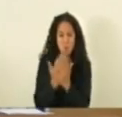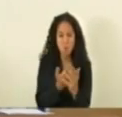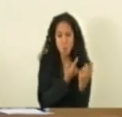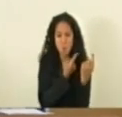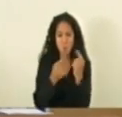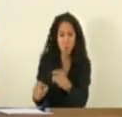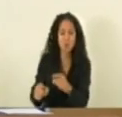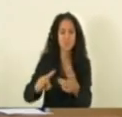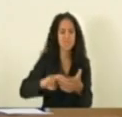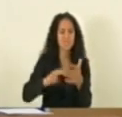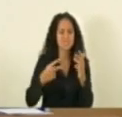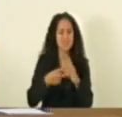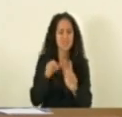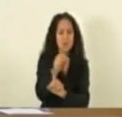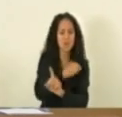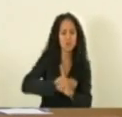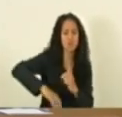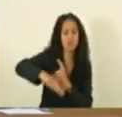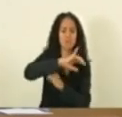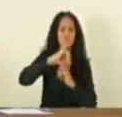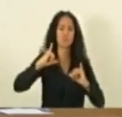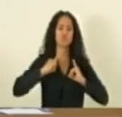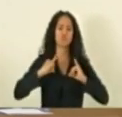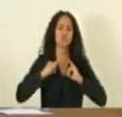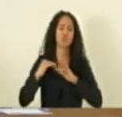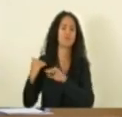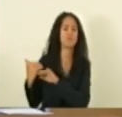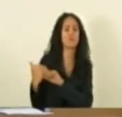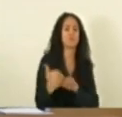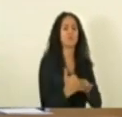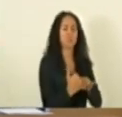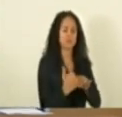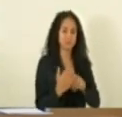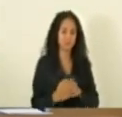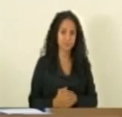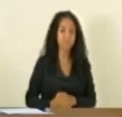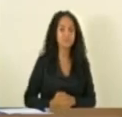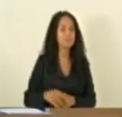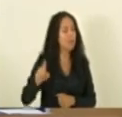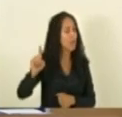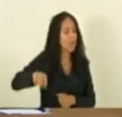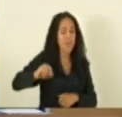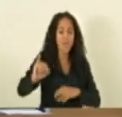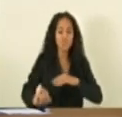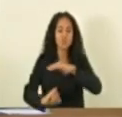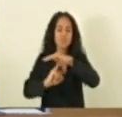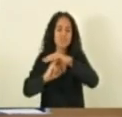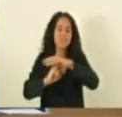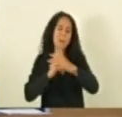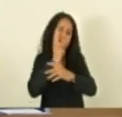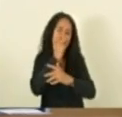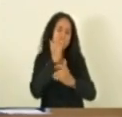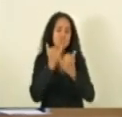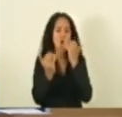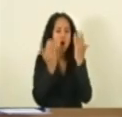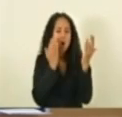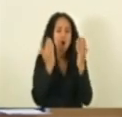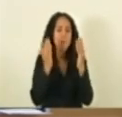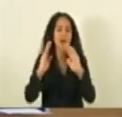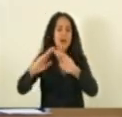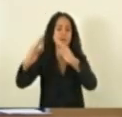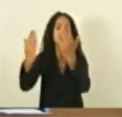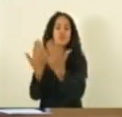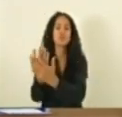sociedade. É um ataque à instituição que deveria ser o nosso segundo lar. O lugar